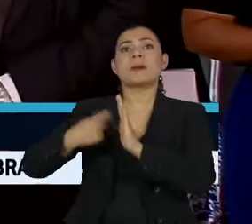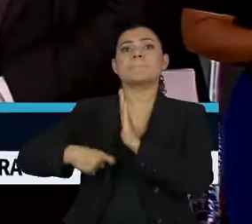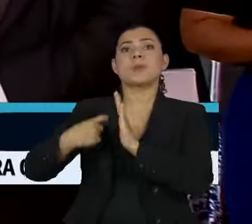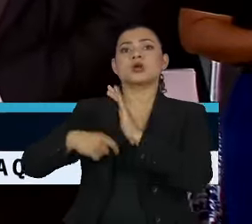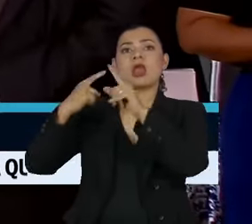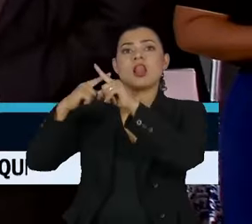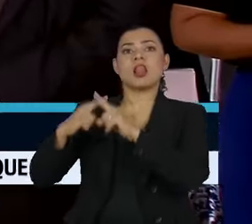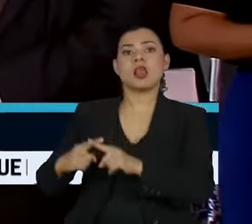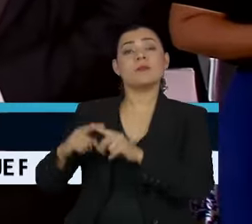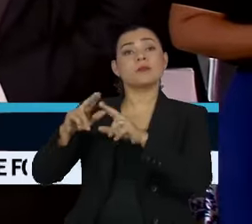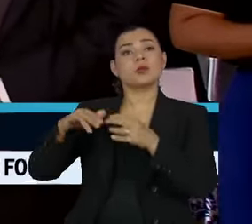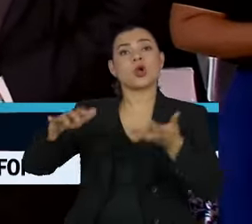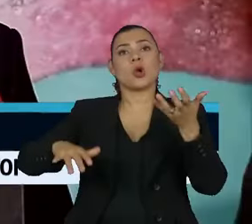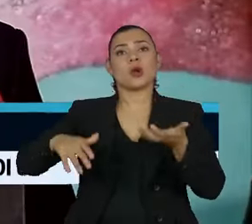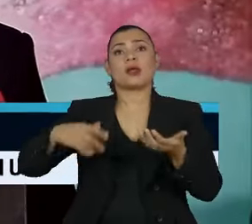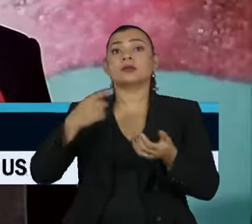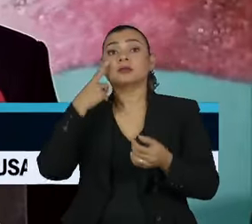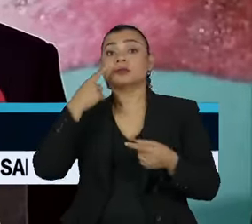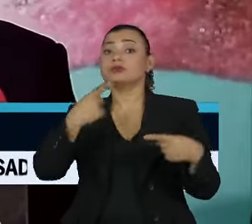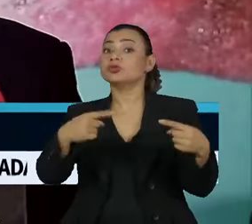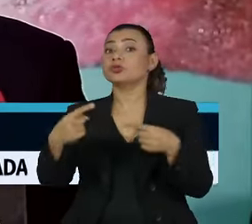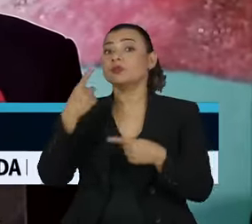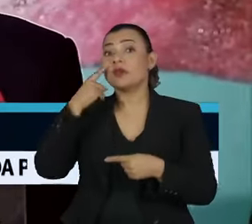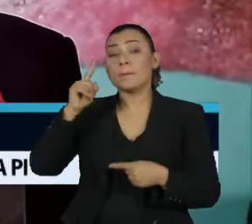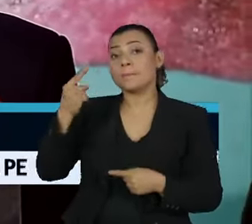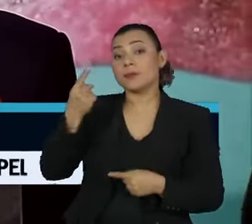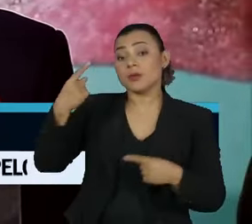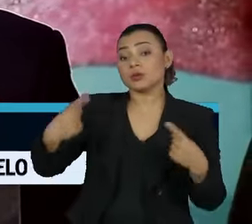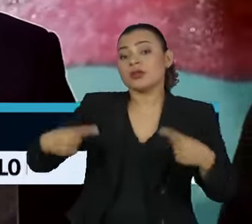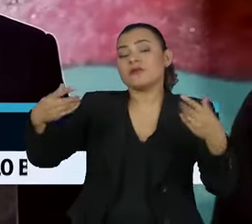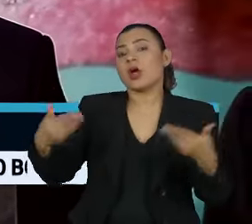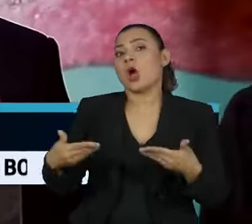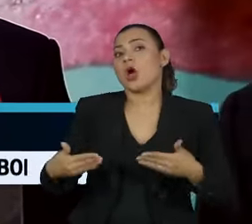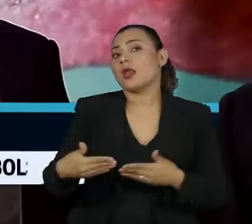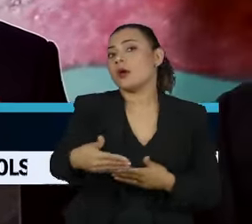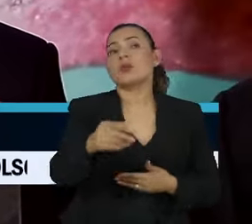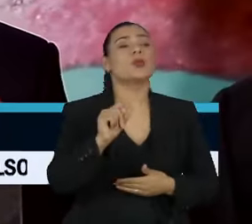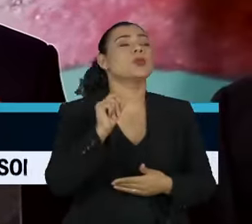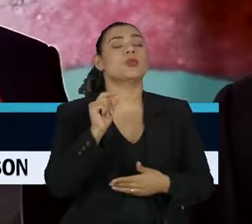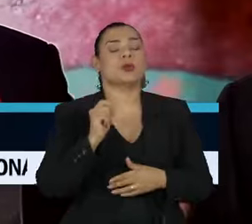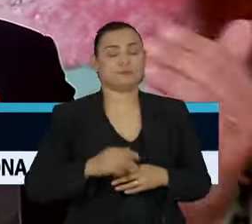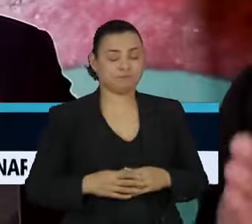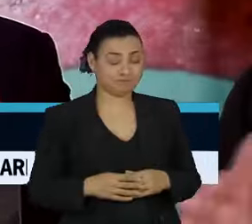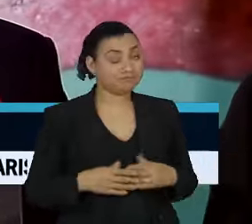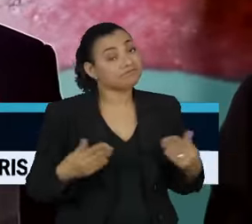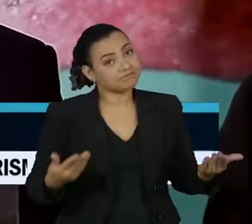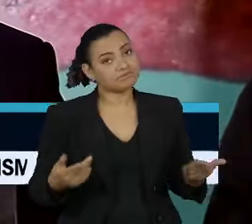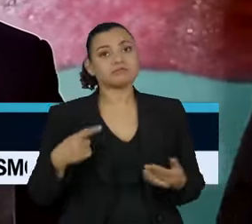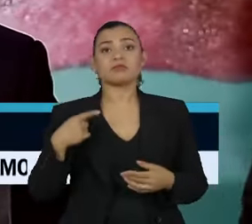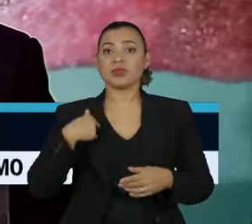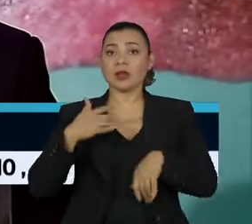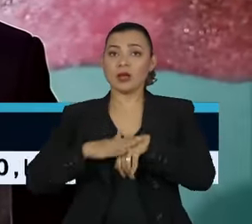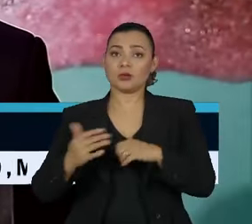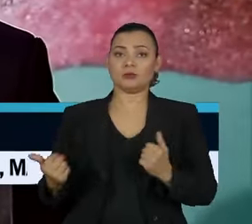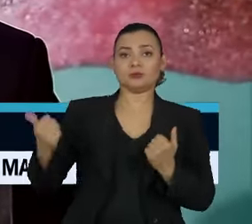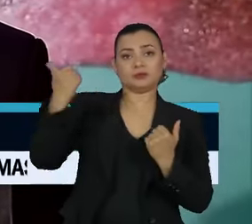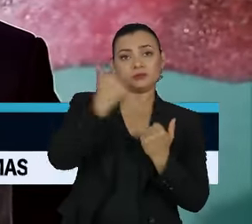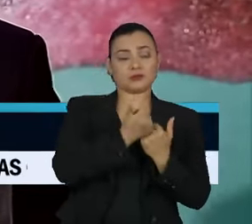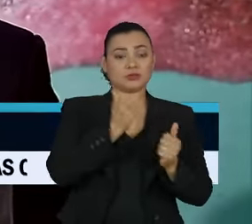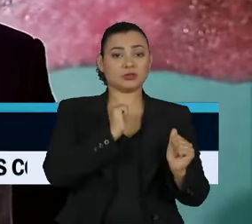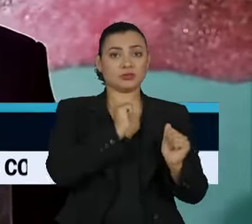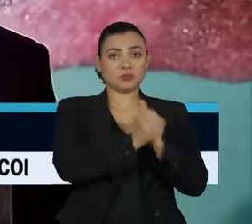tema em discussão no Congresso. O primeiro desafio que tenho é de assumir o Ministério do